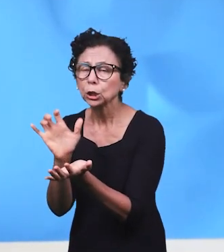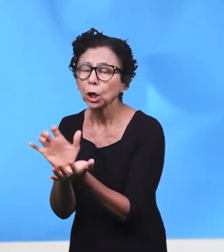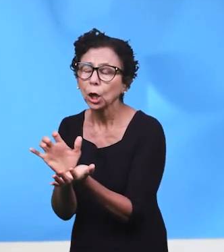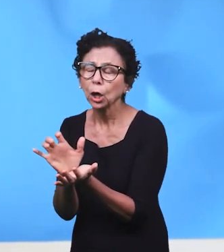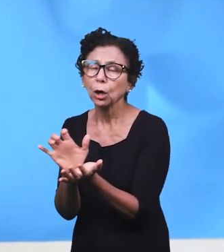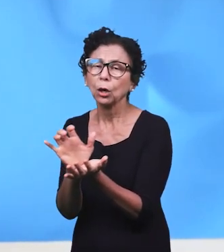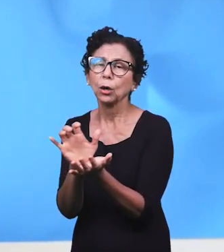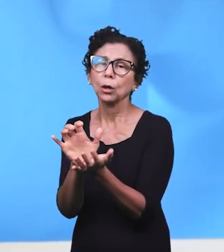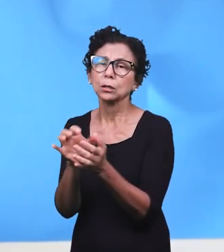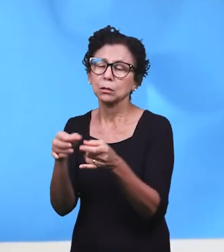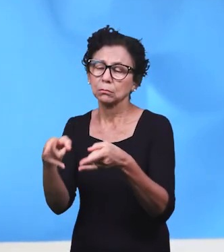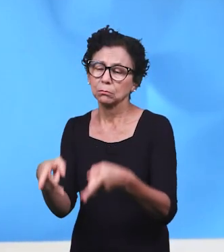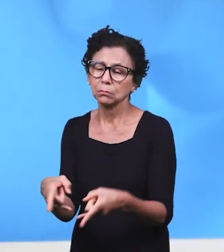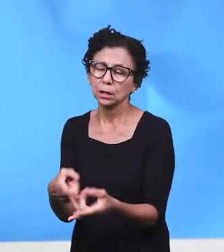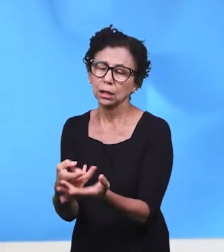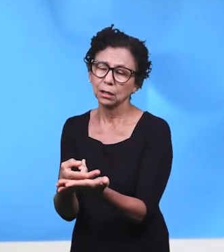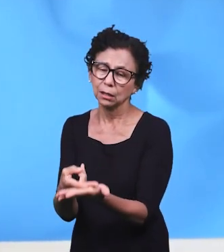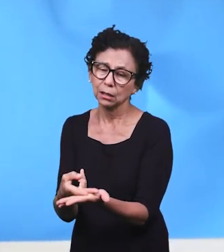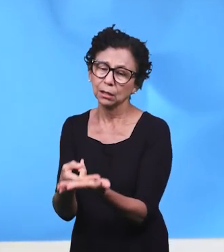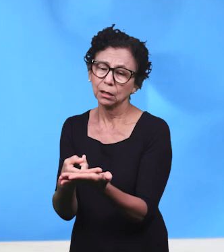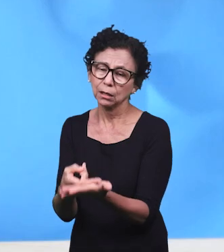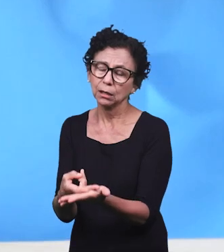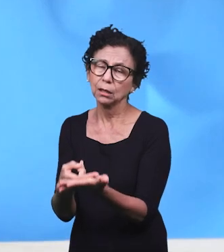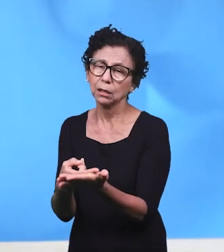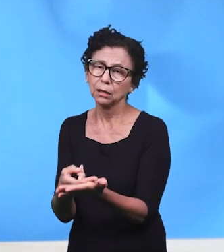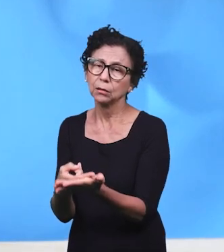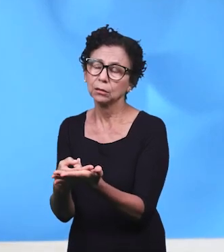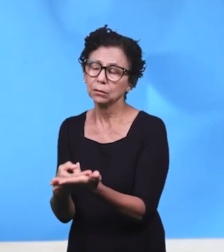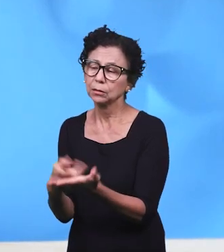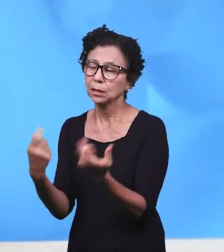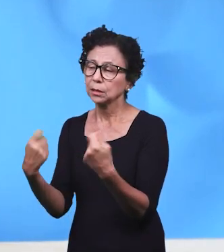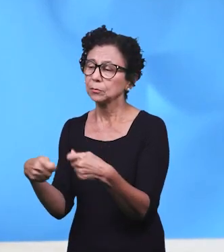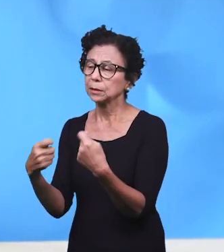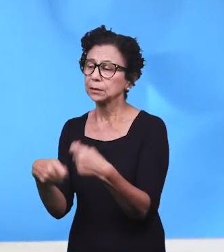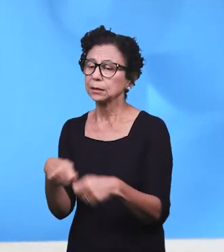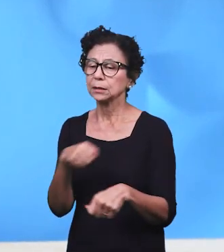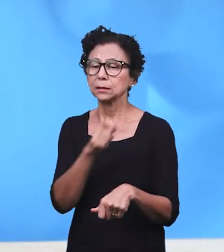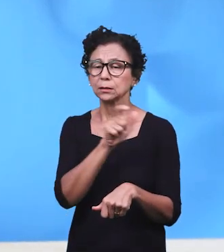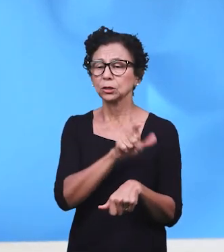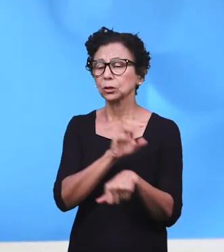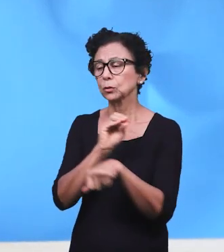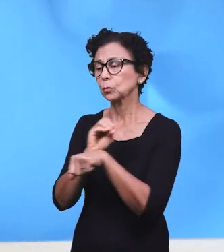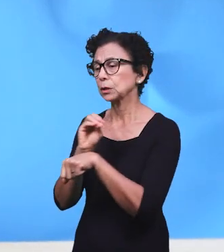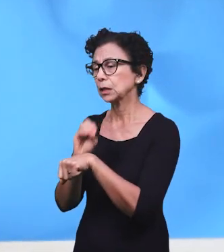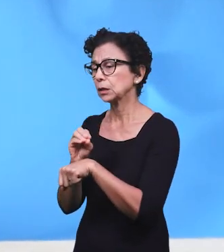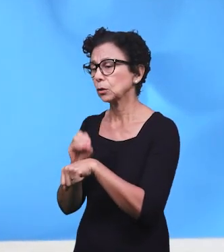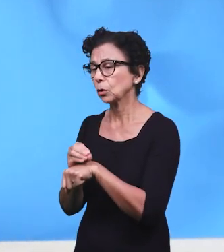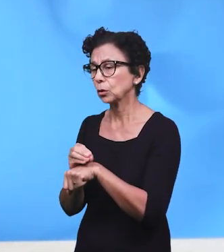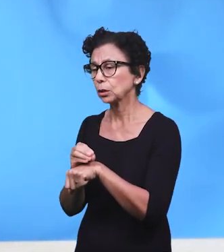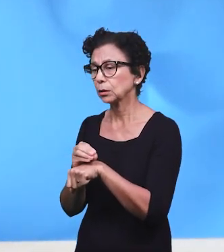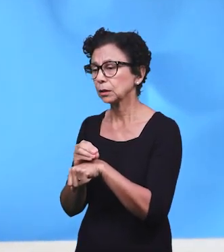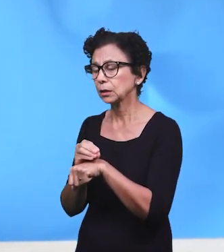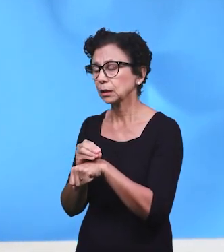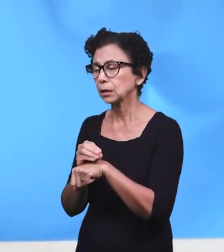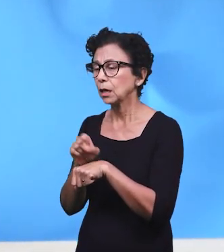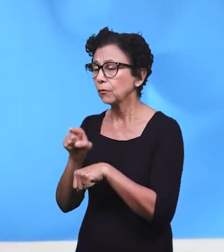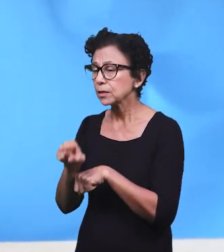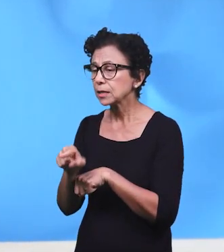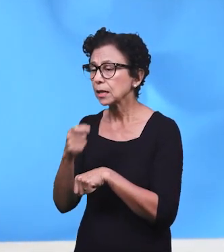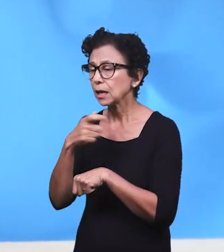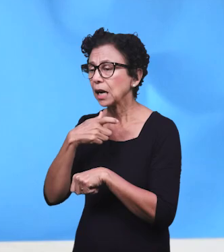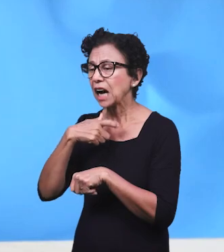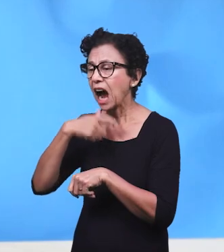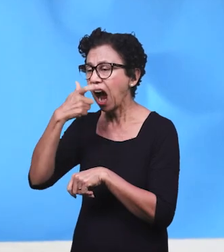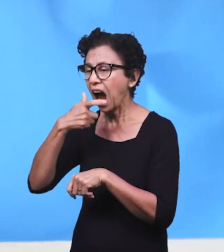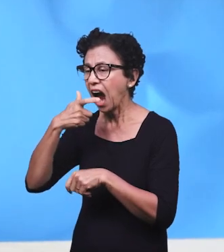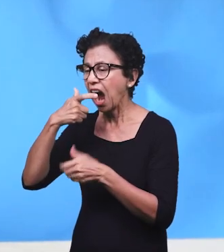são acamados, pacientes que precisam de cuidadores, de muita ajuda, e eles não aceitam tirar a prótese.